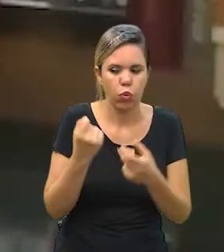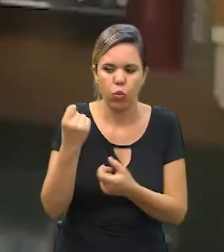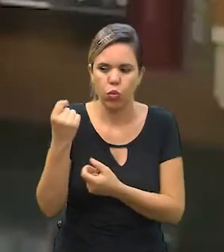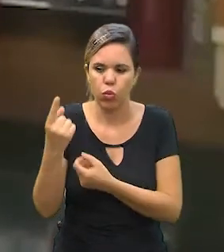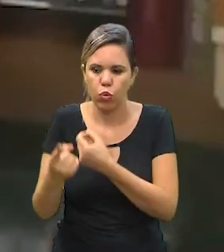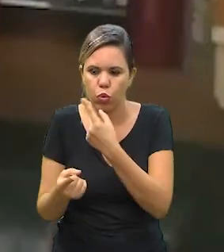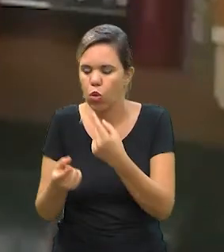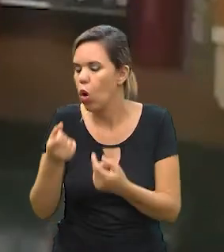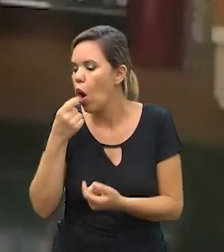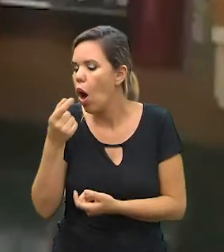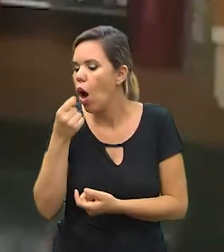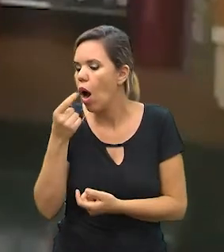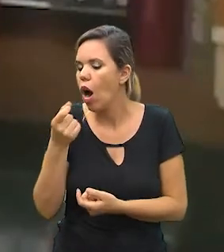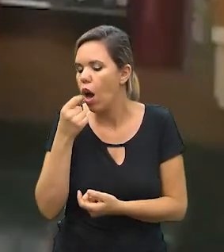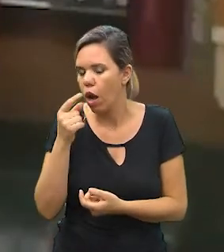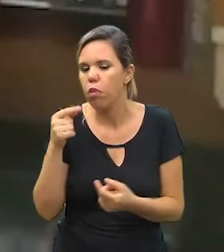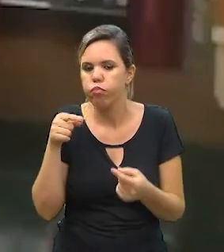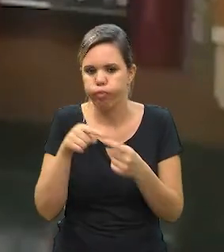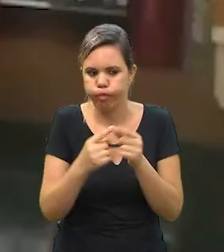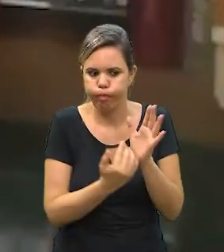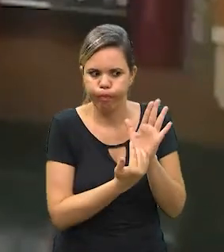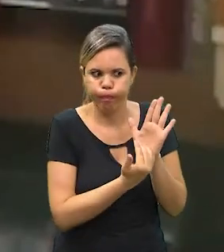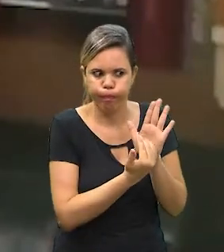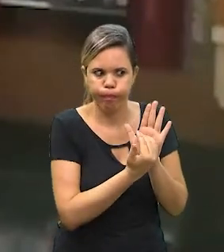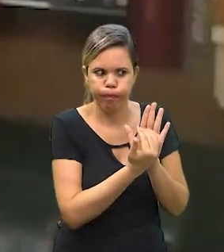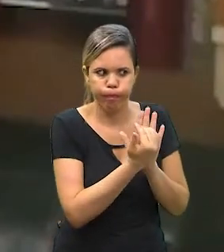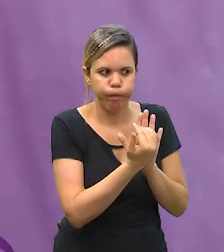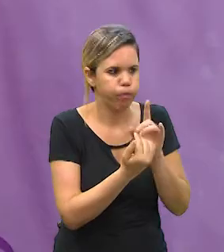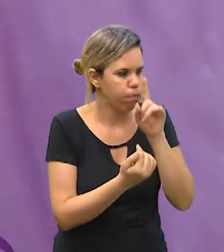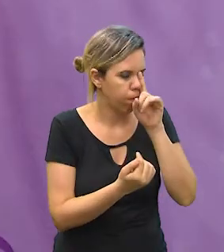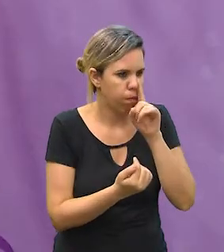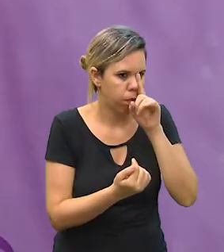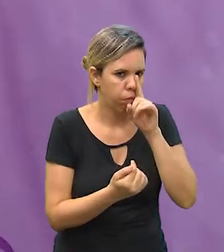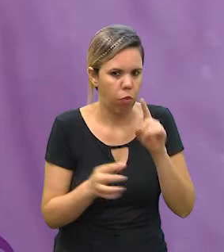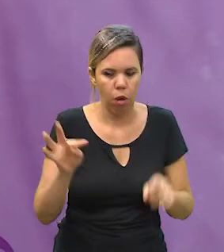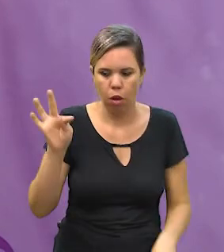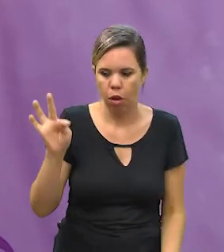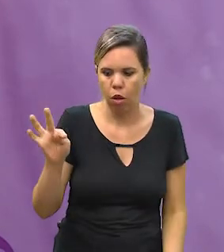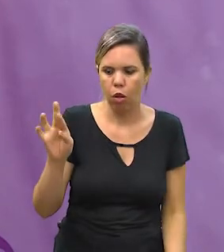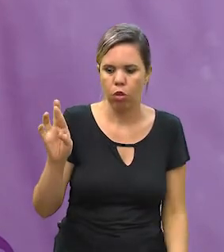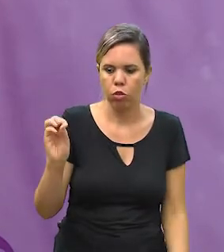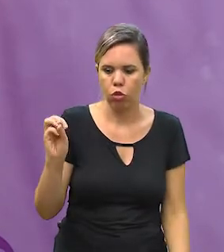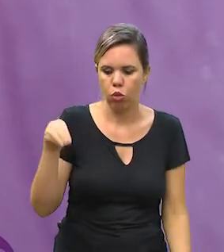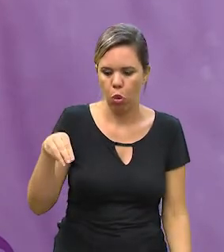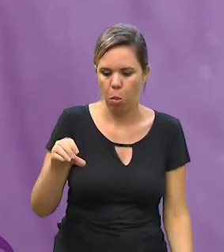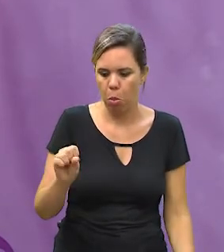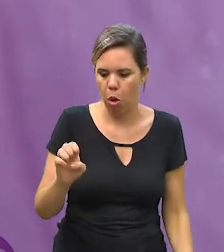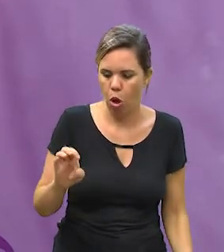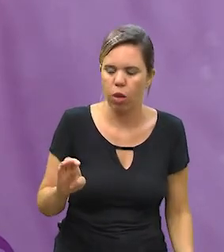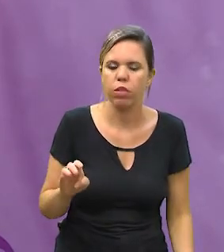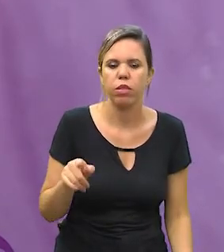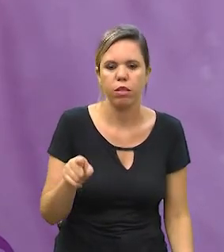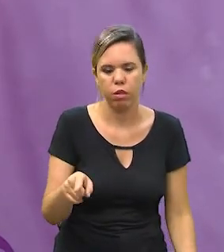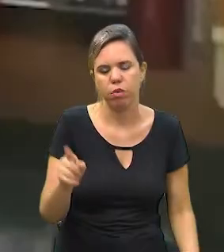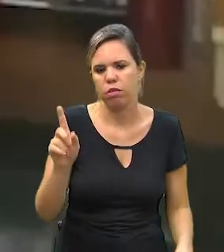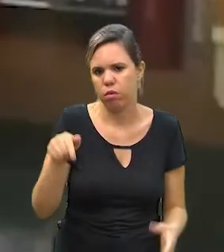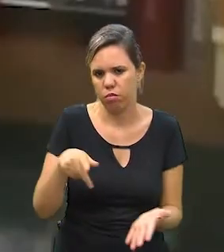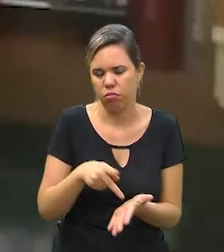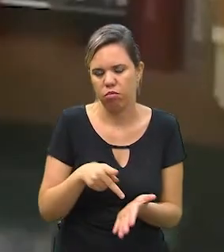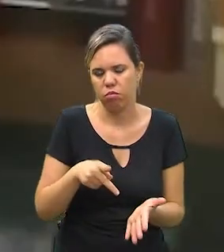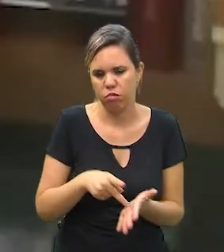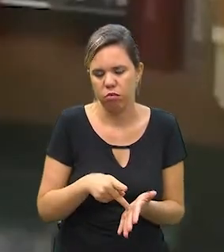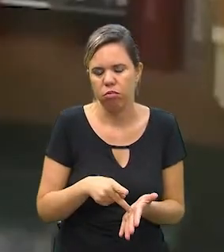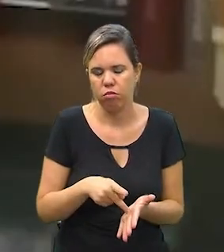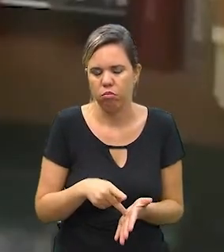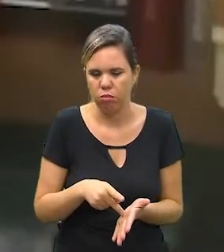de anticoncepcionais aumenta muito o risco, por exemplo, de trombose. De trombose, isso que eu ia comentar com o senhor, né?